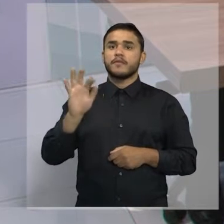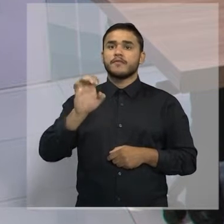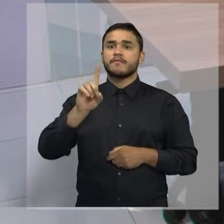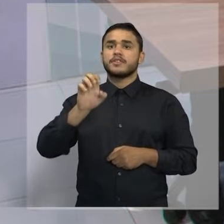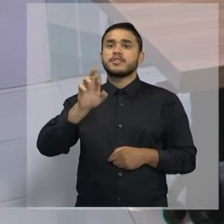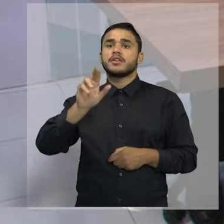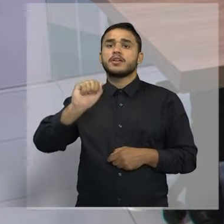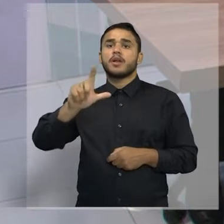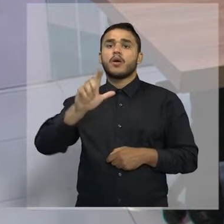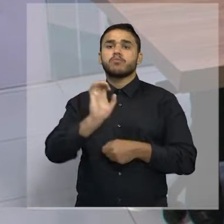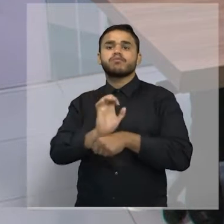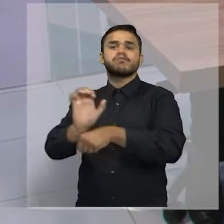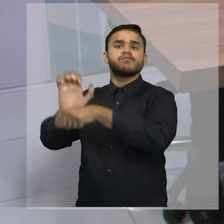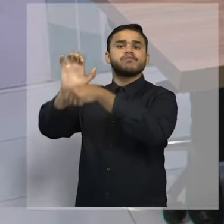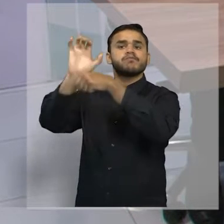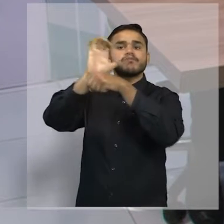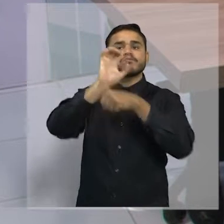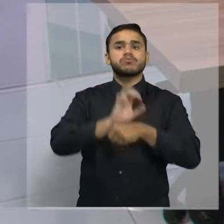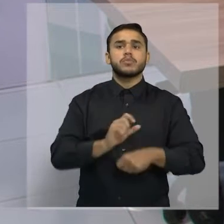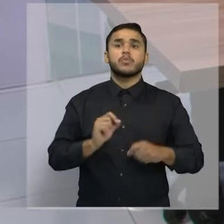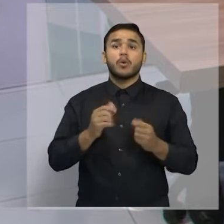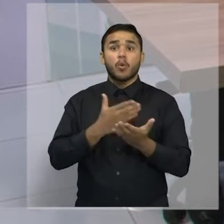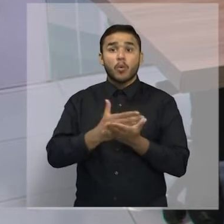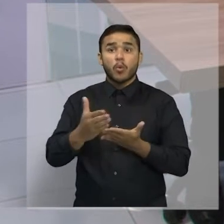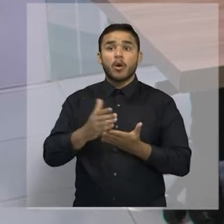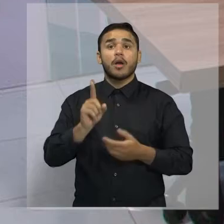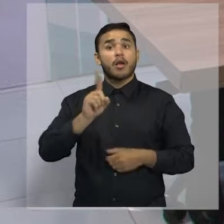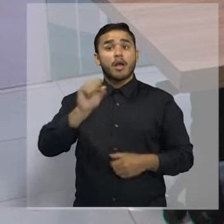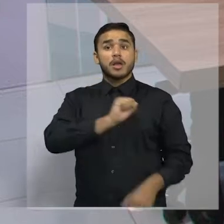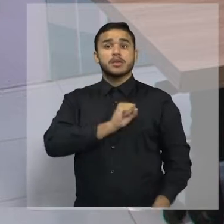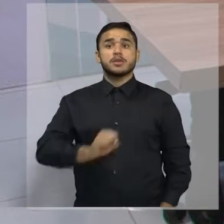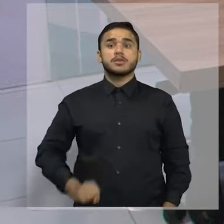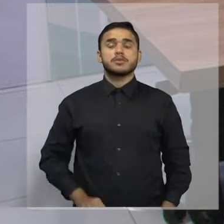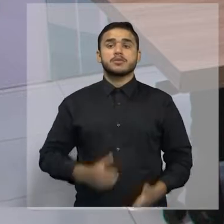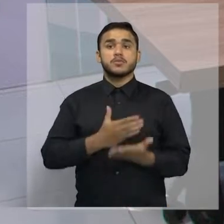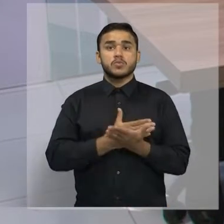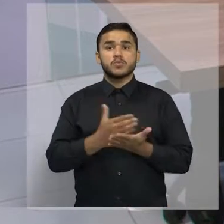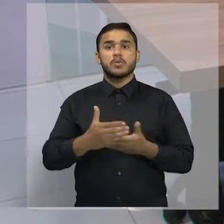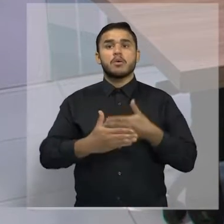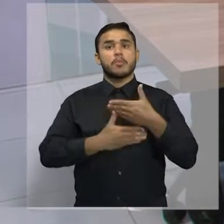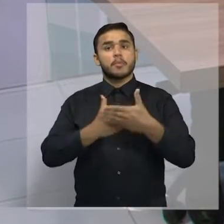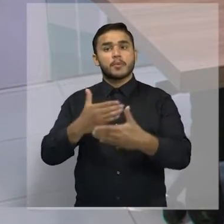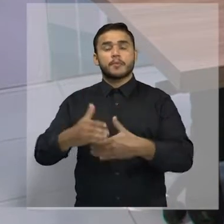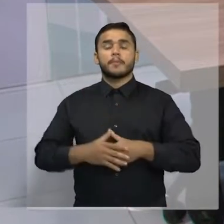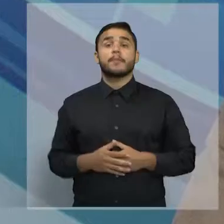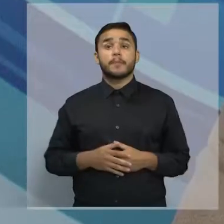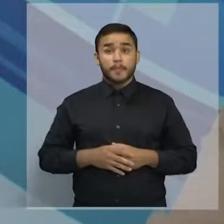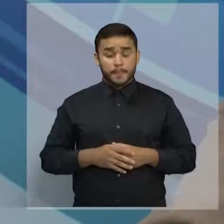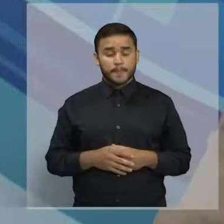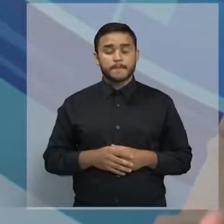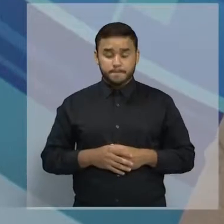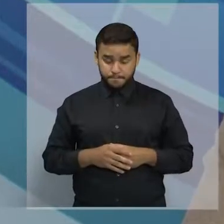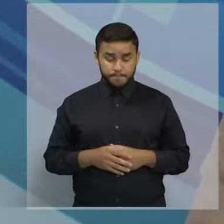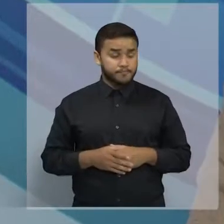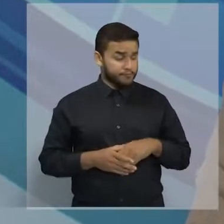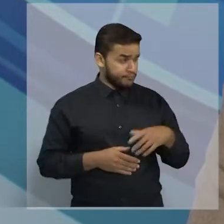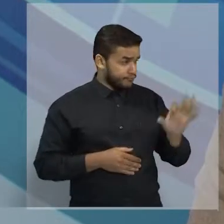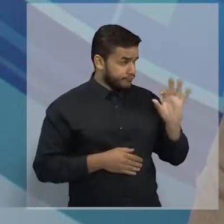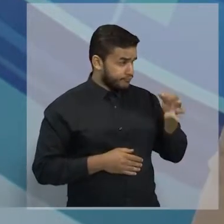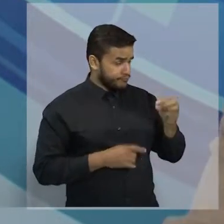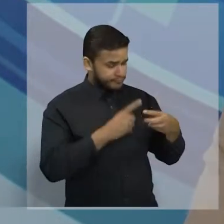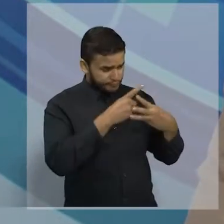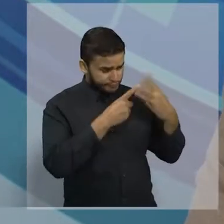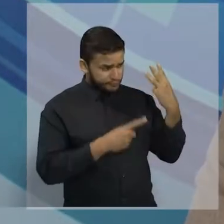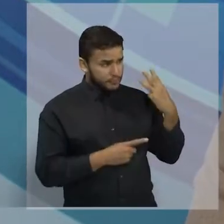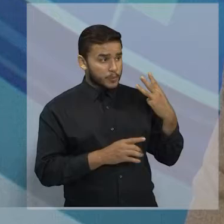Senado, né, para que possa ganhar tempo. Então, você imagina... Mas, Arnaldo, isso aí, você citou os 3 grandes temas, por exemplo, mas tem